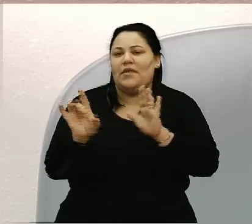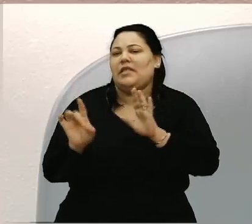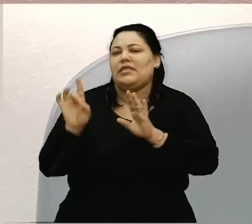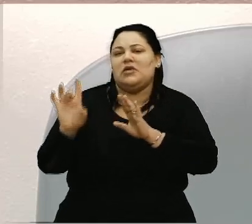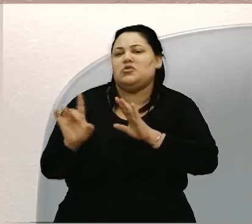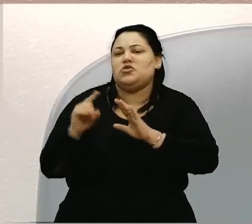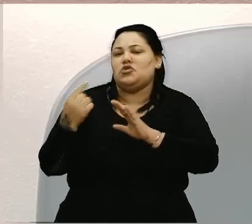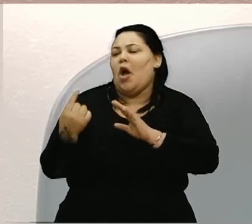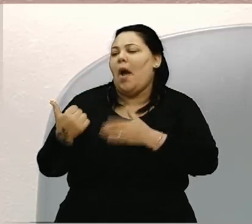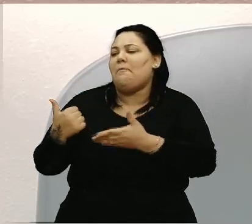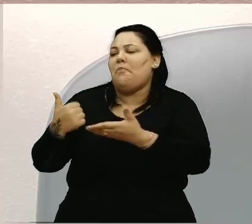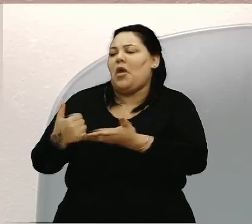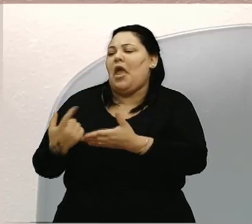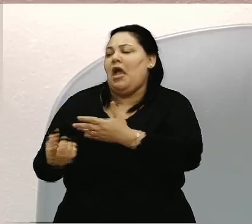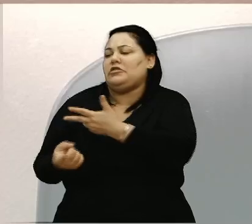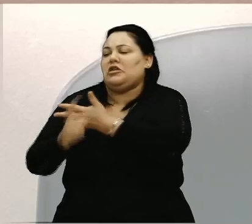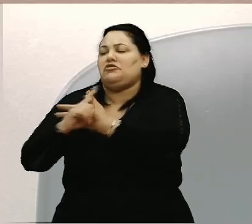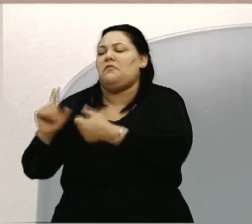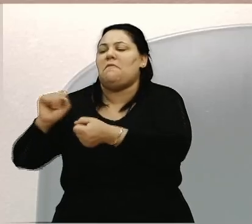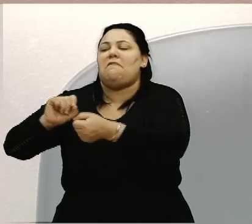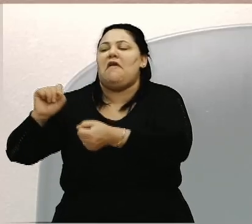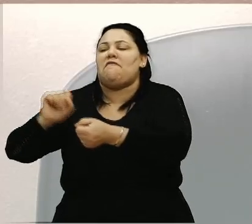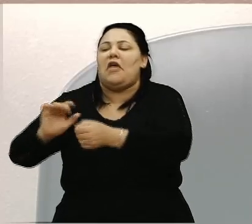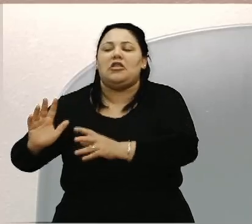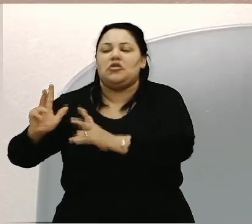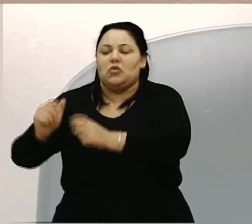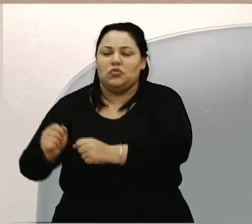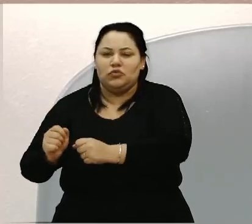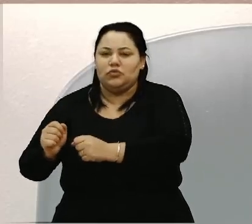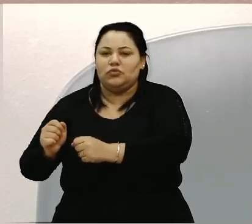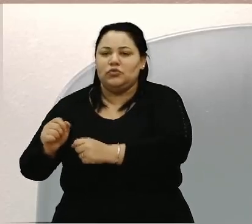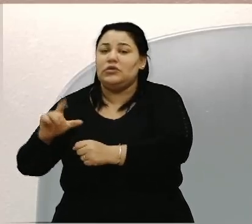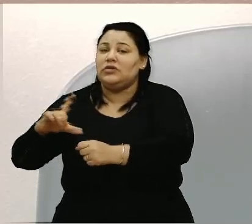um lado que fez ou que não fez. São